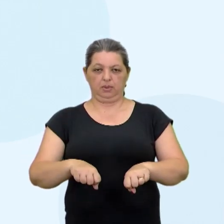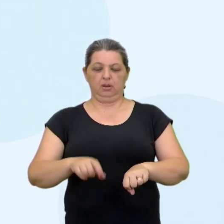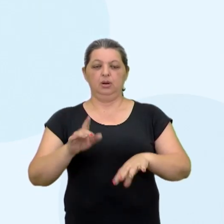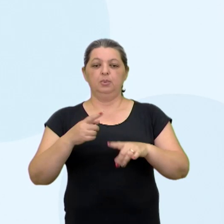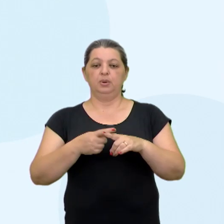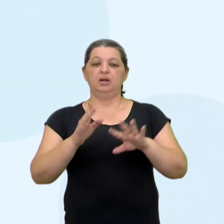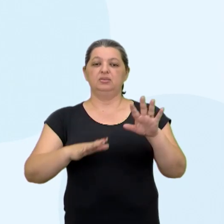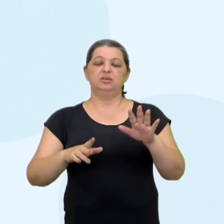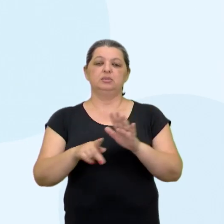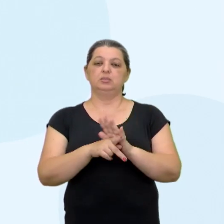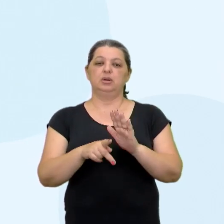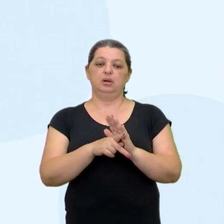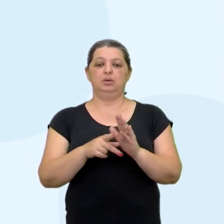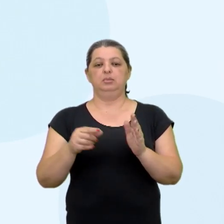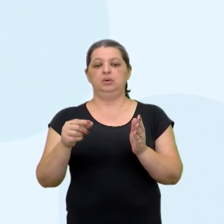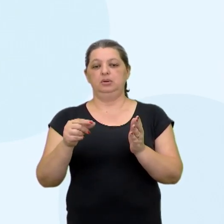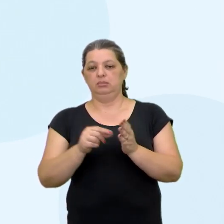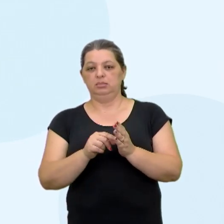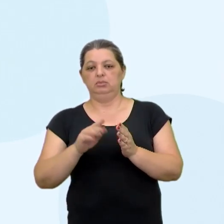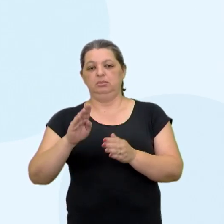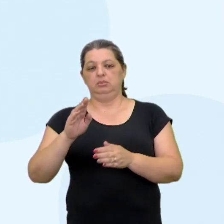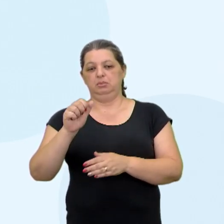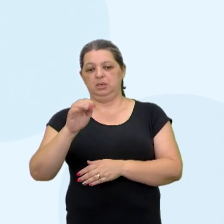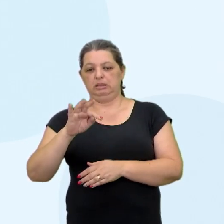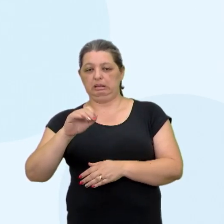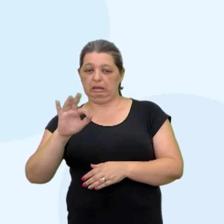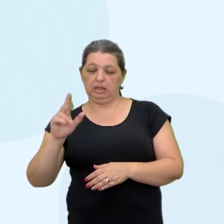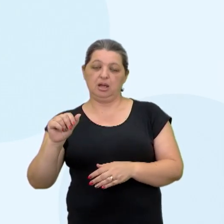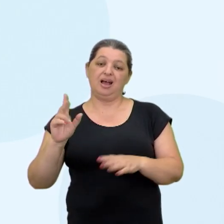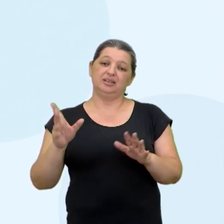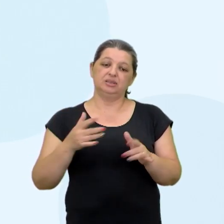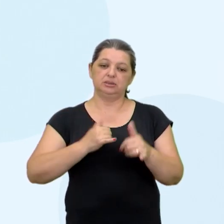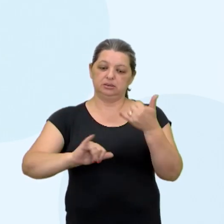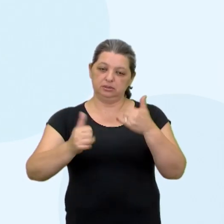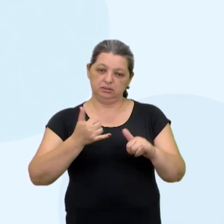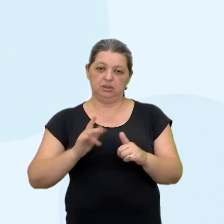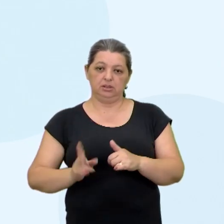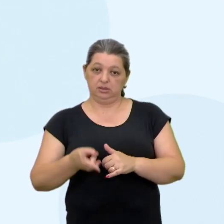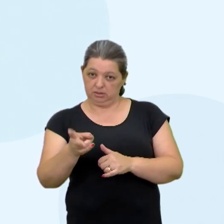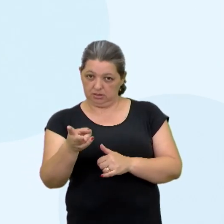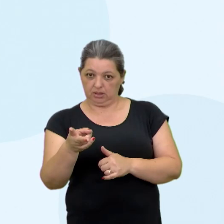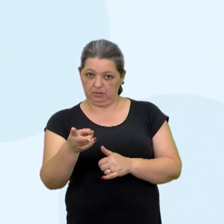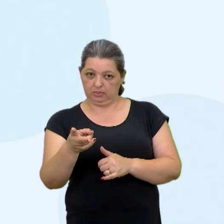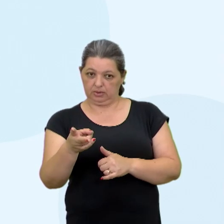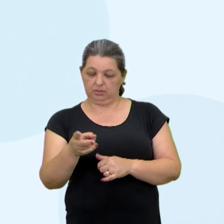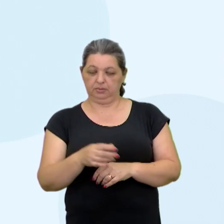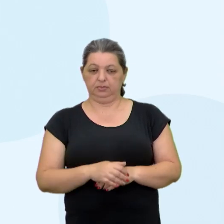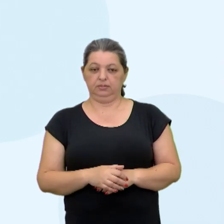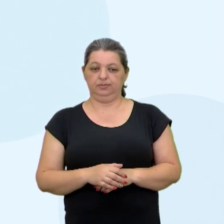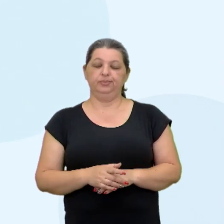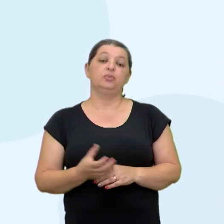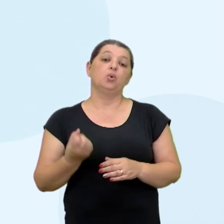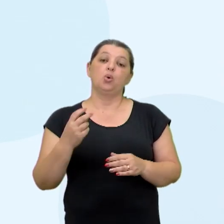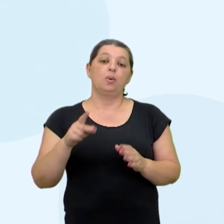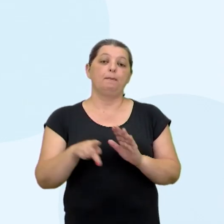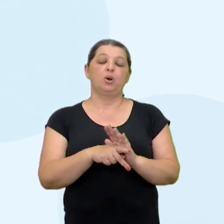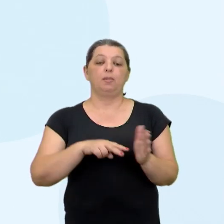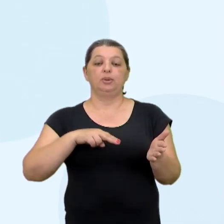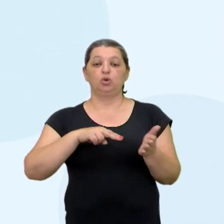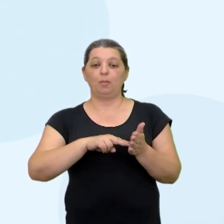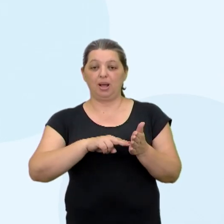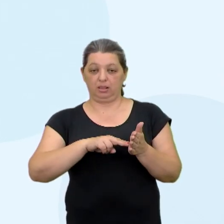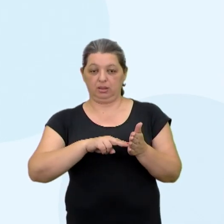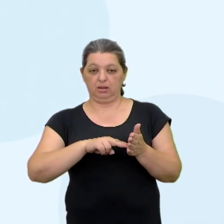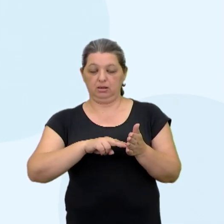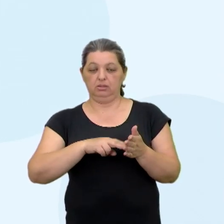coloca uma bateria ou você coloca alguma coisa, a corrente é obrigatoriamente constante. né? Ou quando você coloca numa tomada. Então,